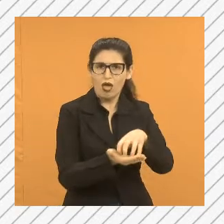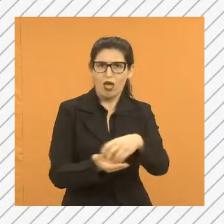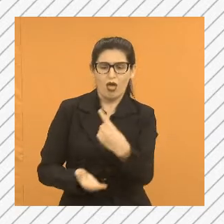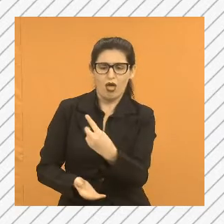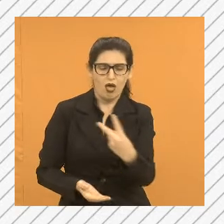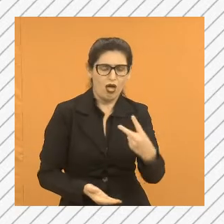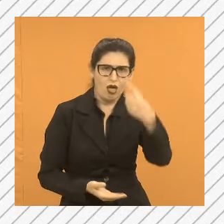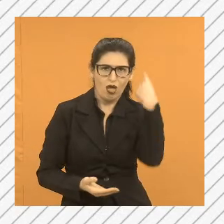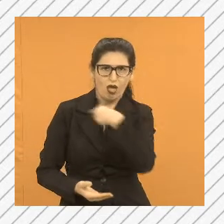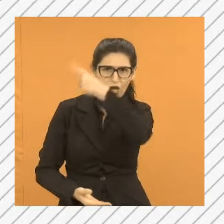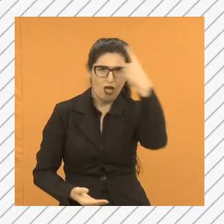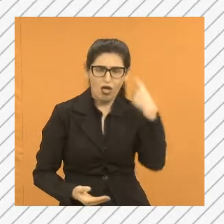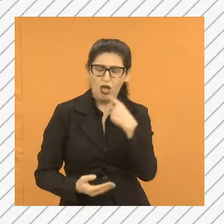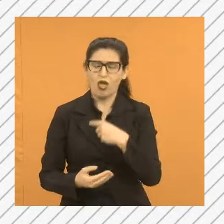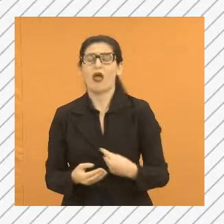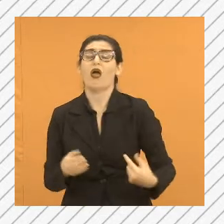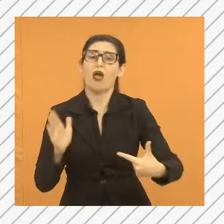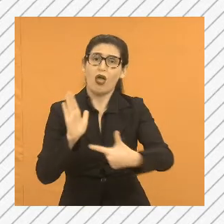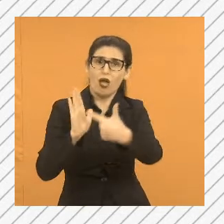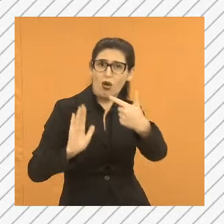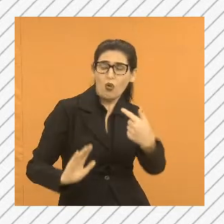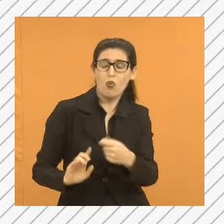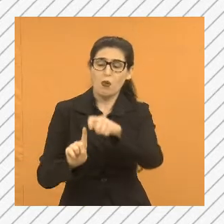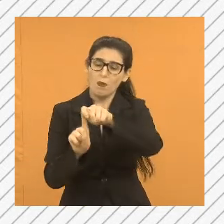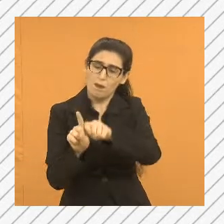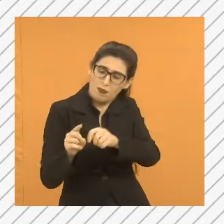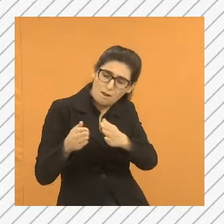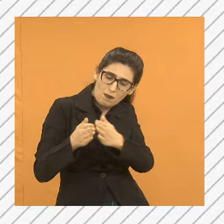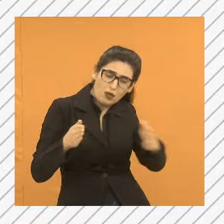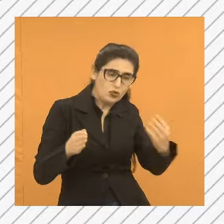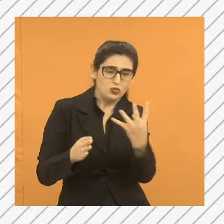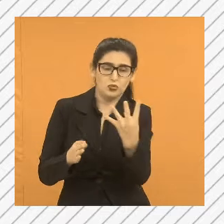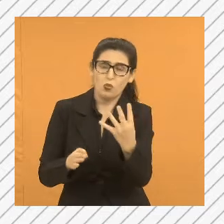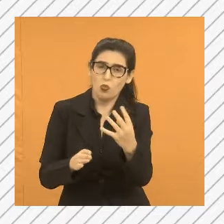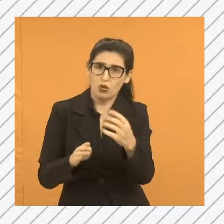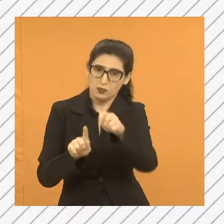fechamos o segundo quadrimestre de 2018 com